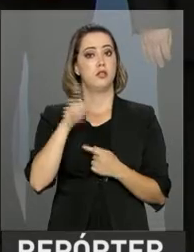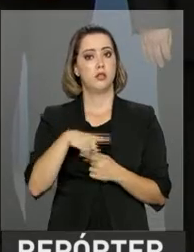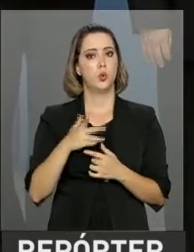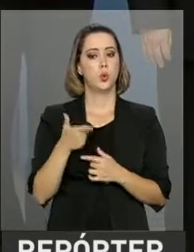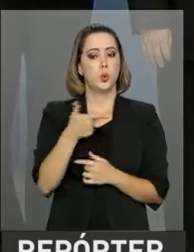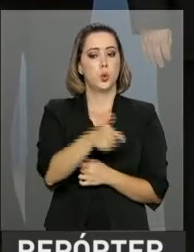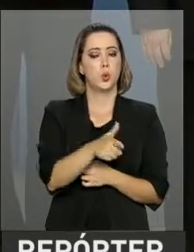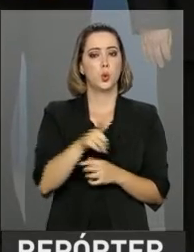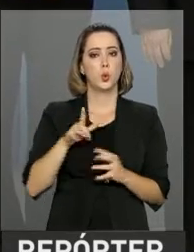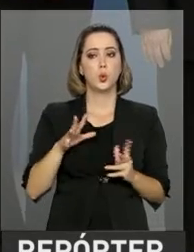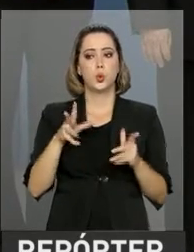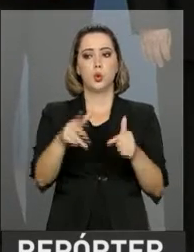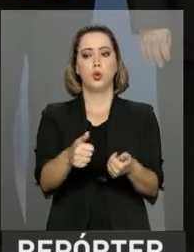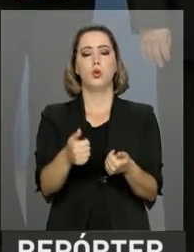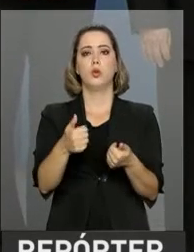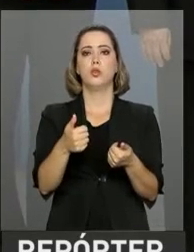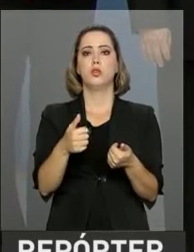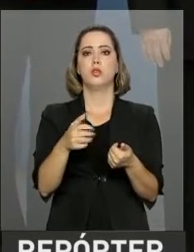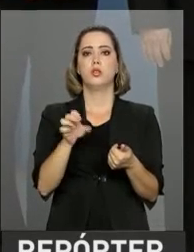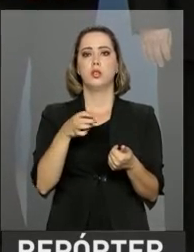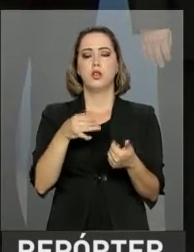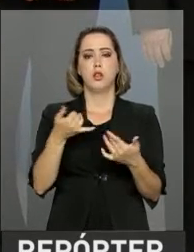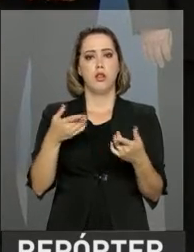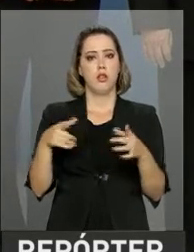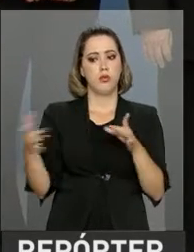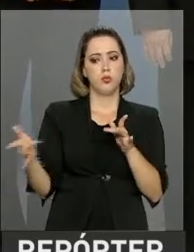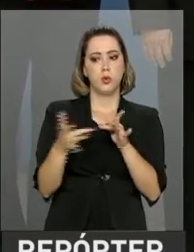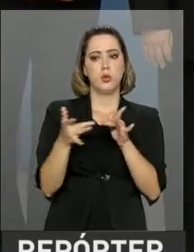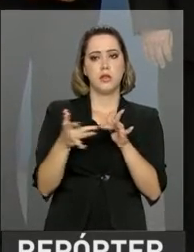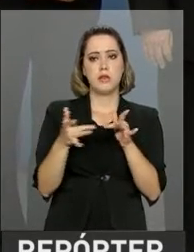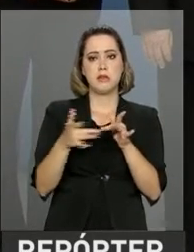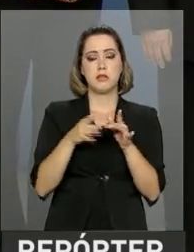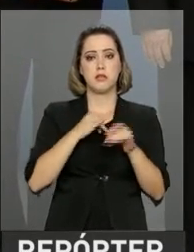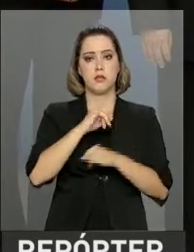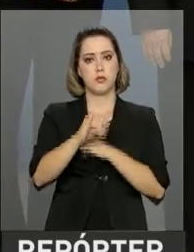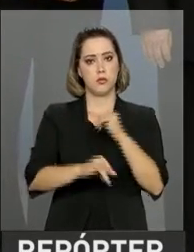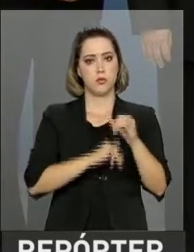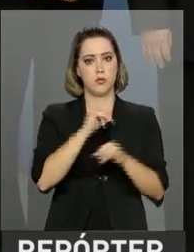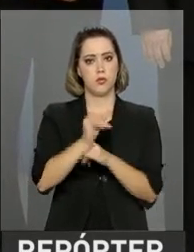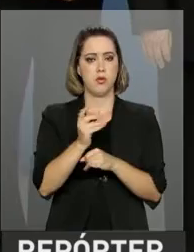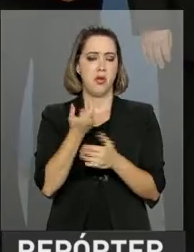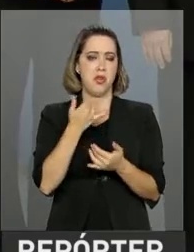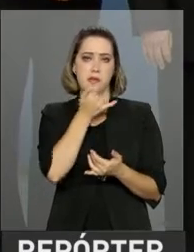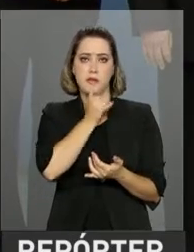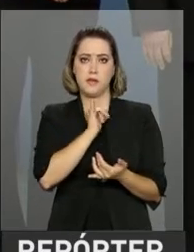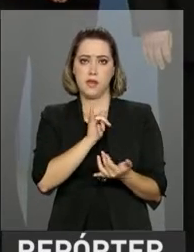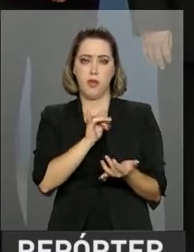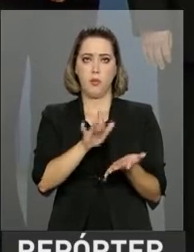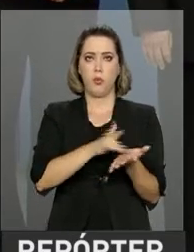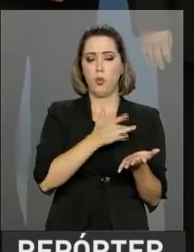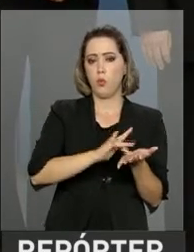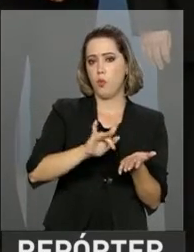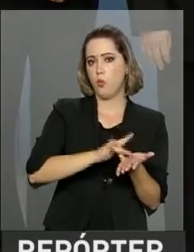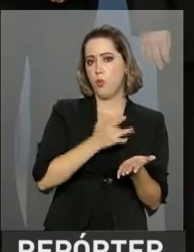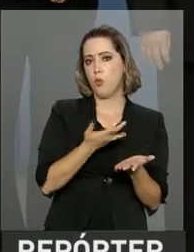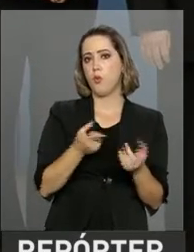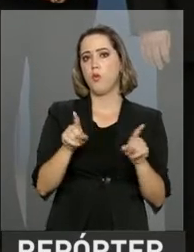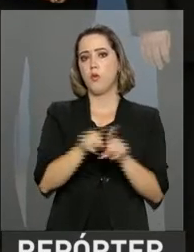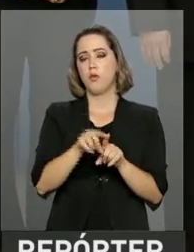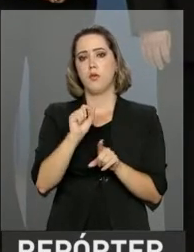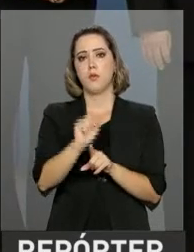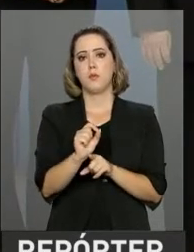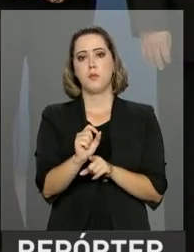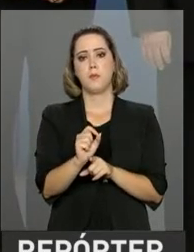toda eletrônica que serve para conectar qualquer objeto seja ele um smartphone no online o tímpano assim